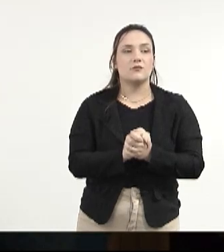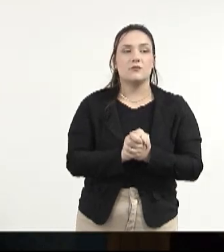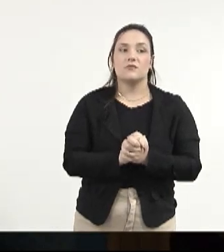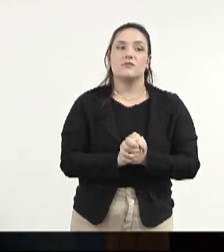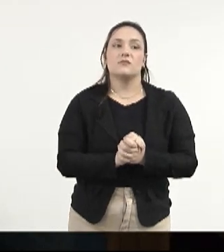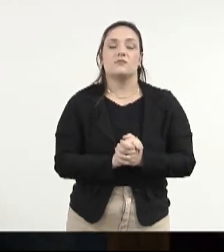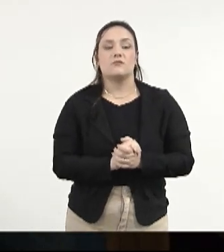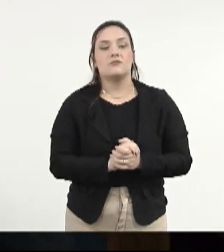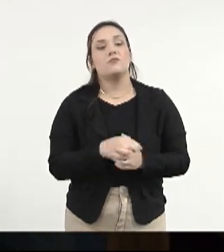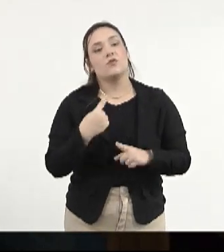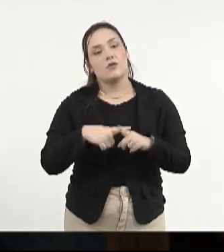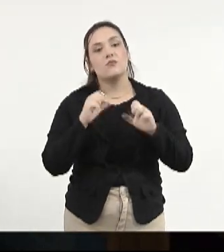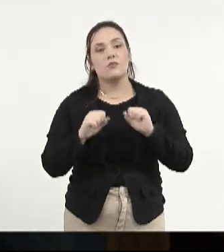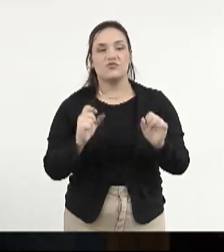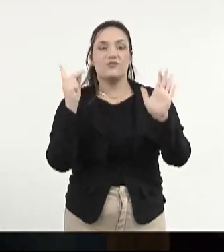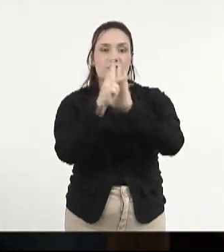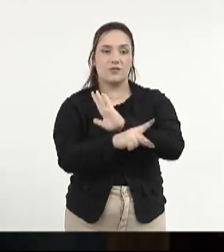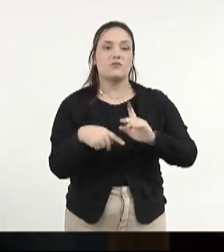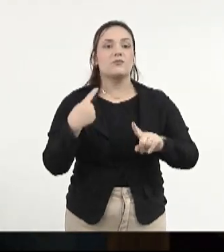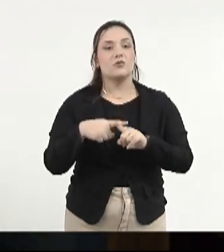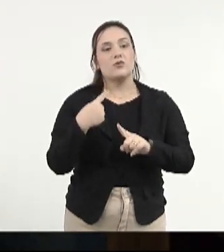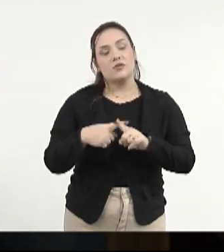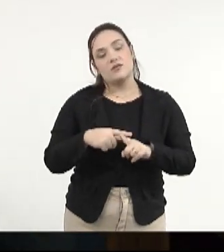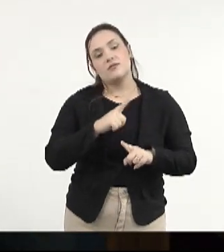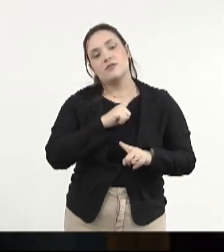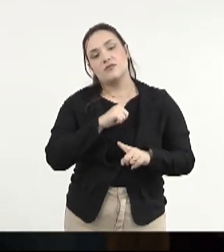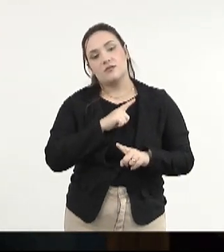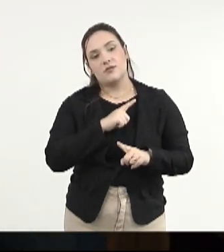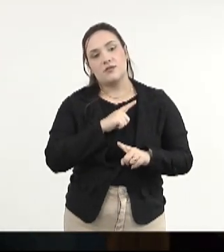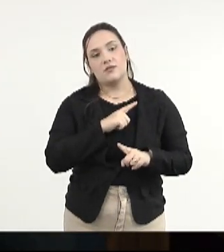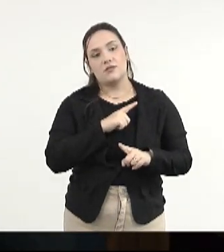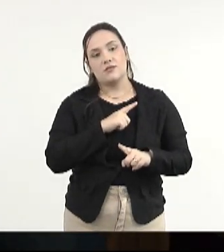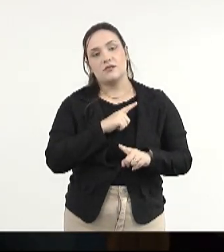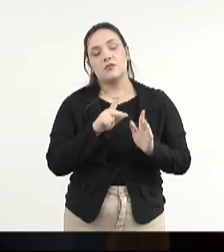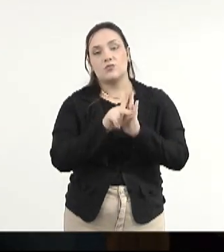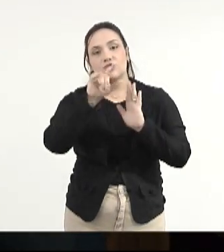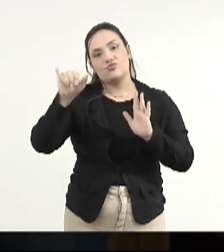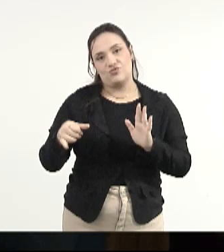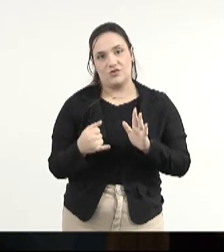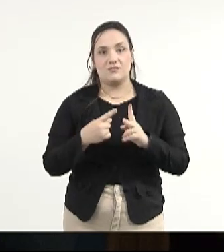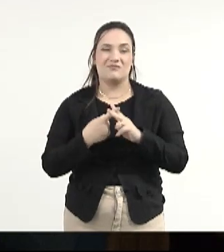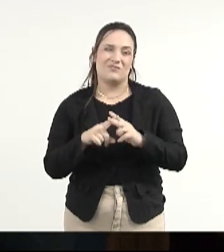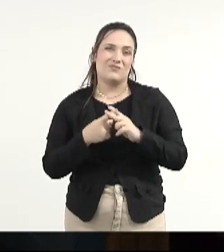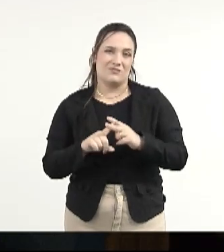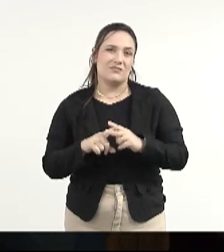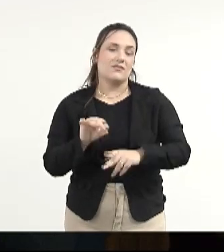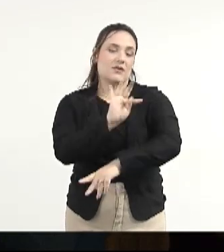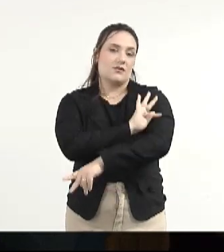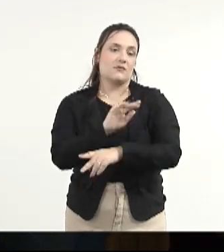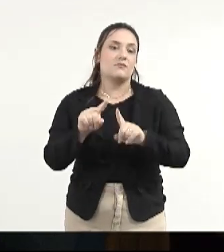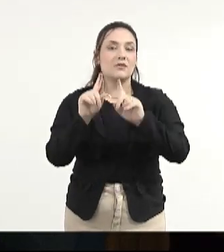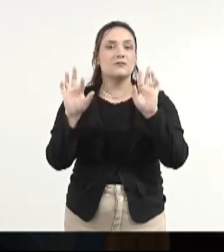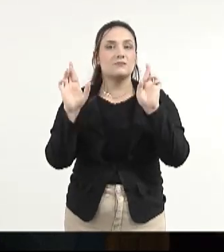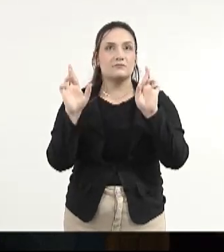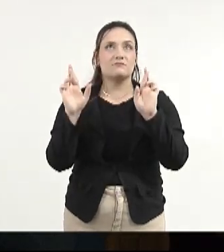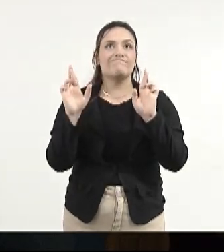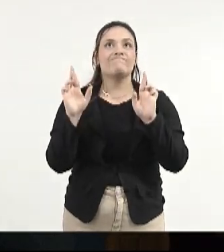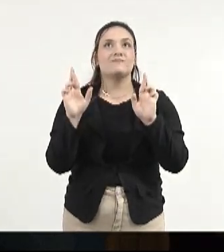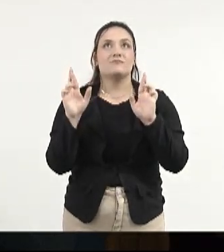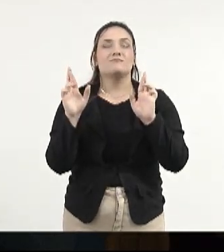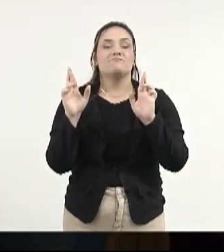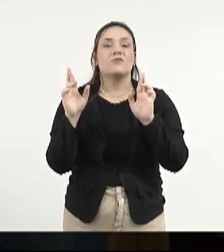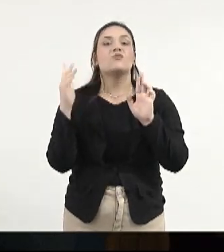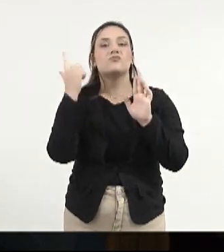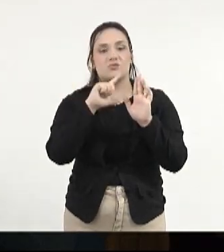o mérito frustrado por um eventual veto do Poder Executivo. Mas espero não ver